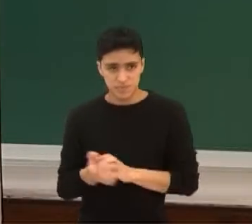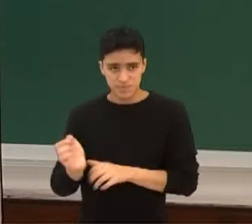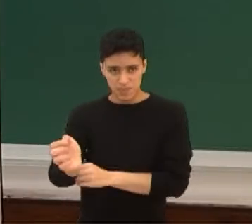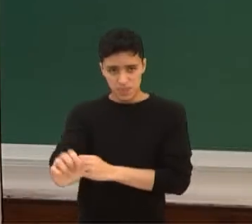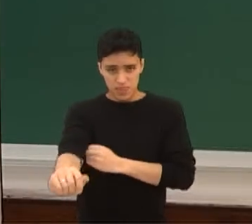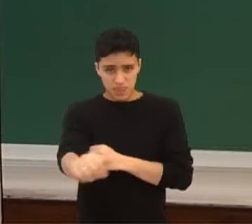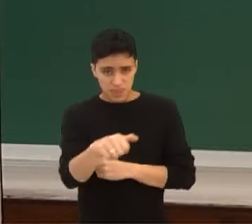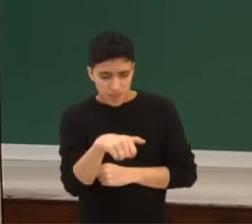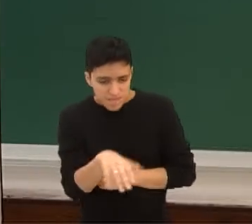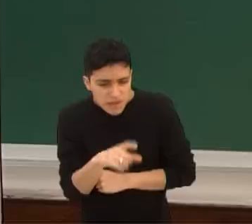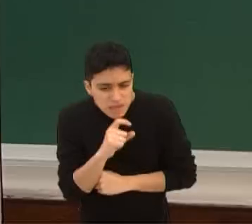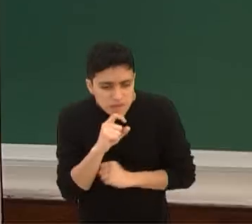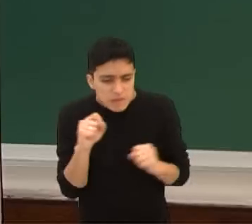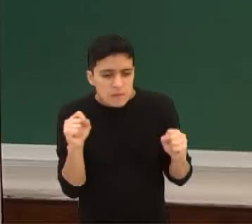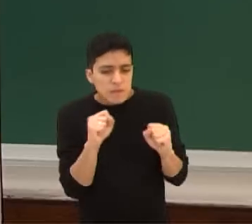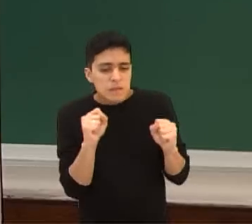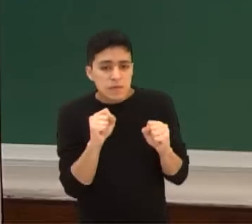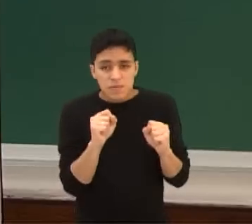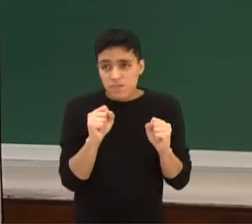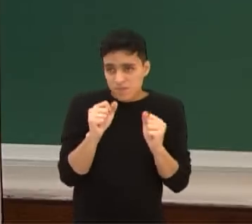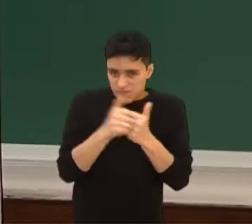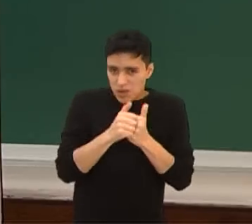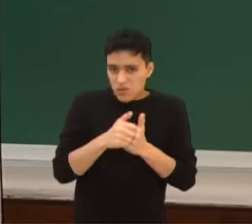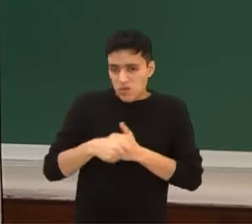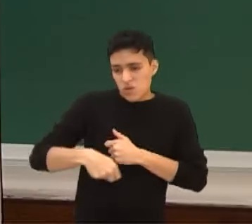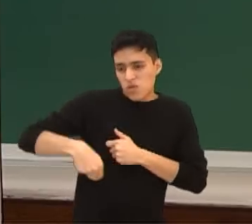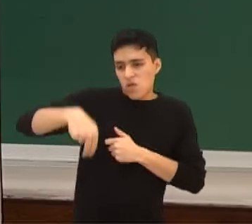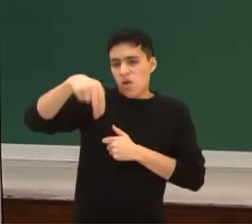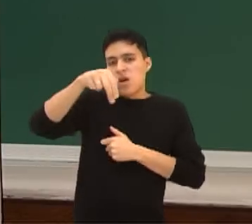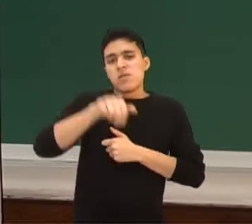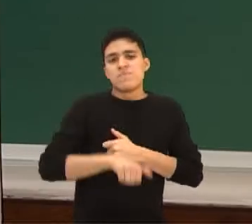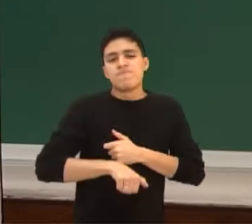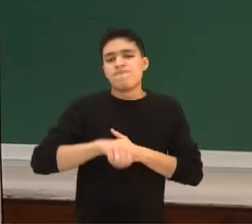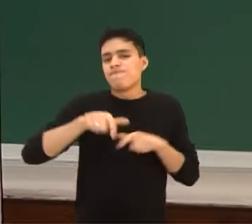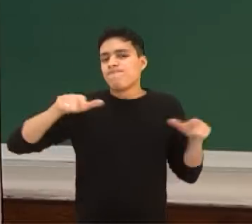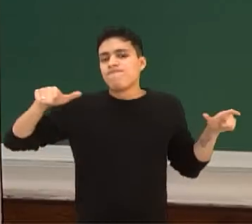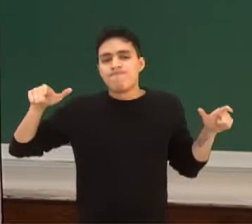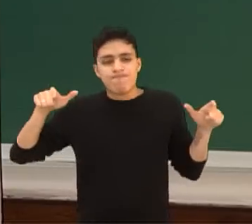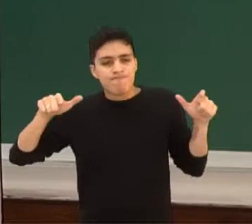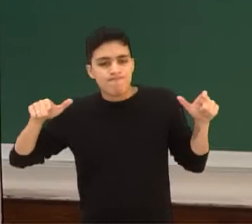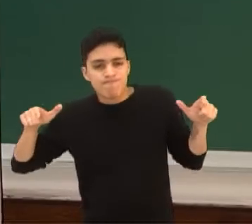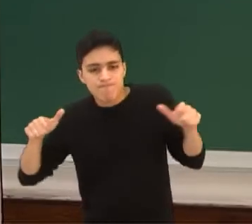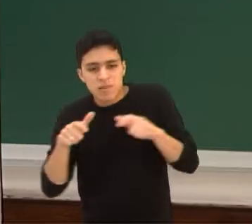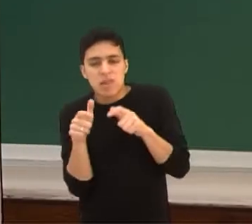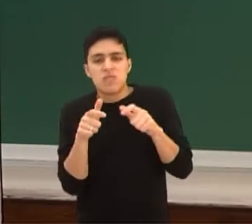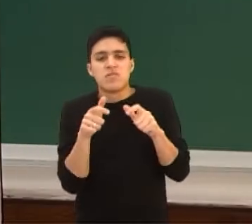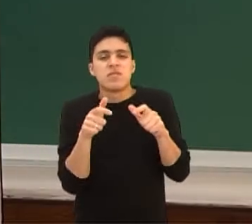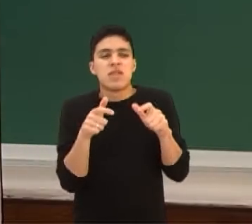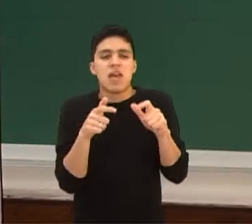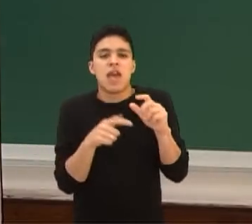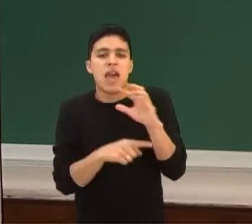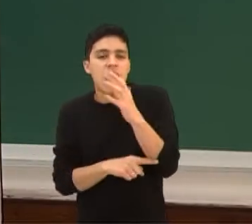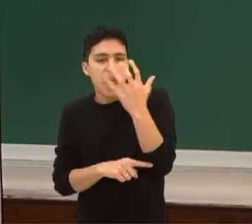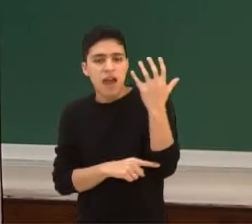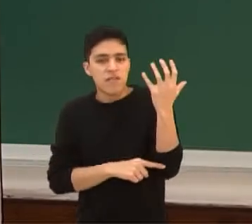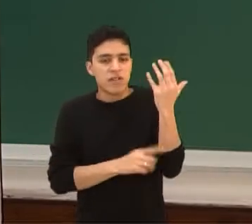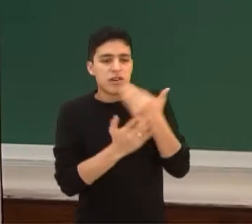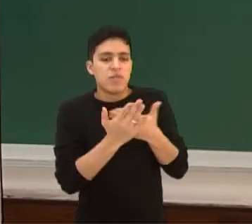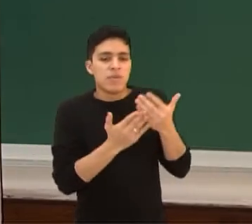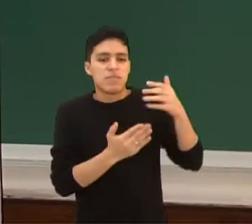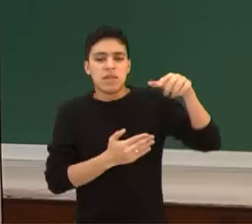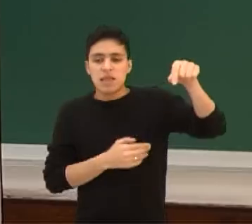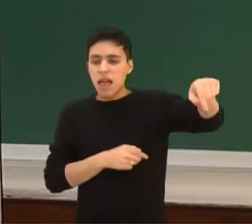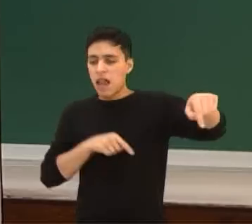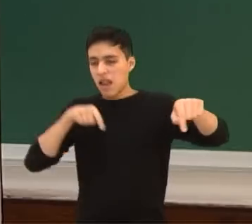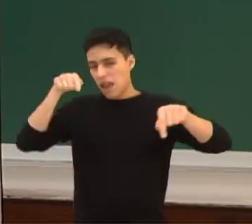se tornando mais fria em direção ao norte, nós vamos ter menos arborização. As árvores começam a ficar mais espaçadas.